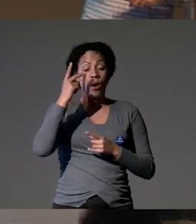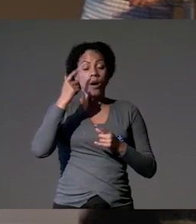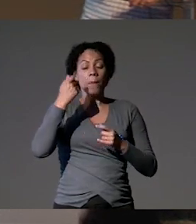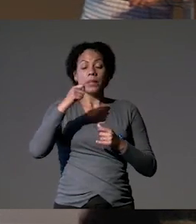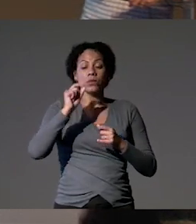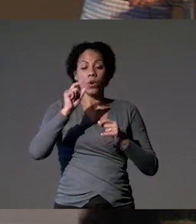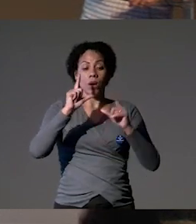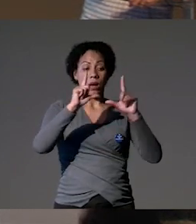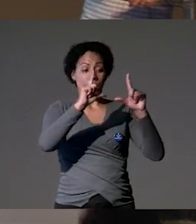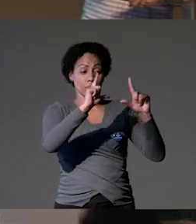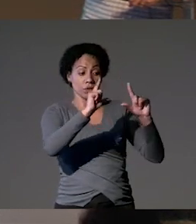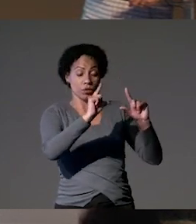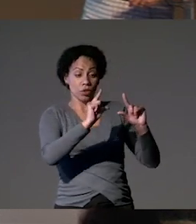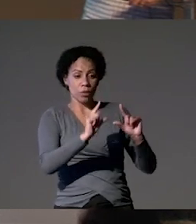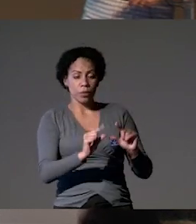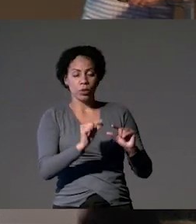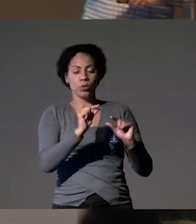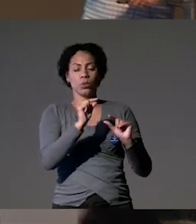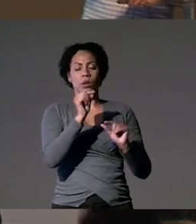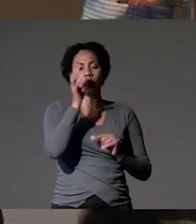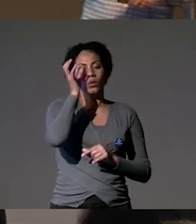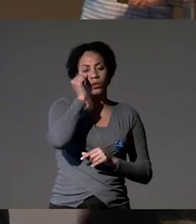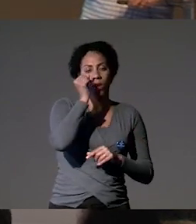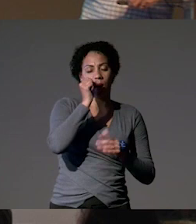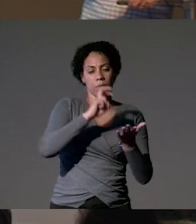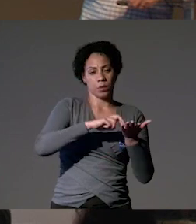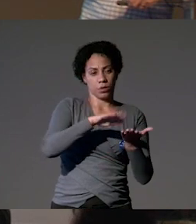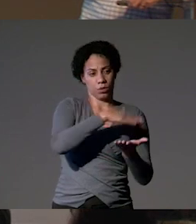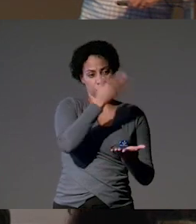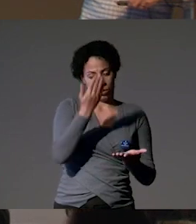reduzir gradativamente esse sono do dia também.